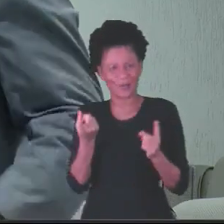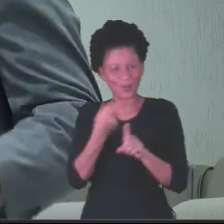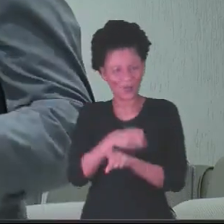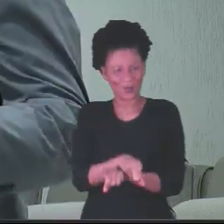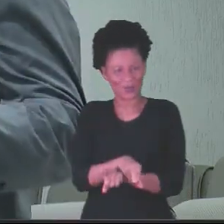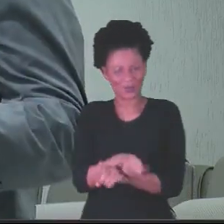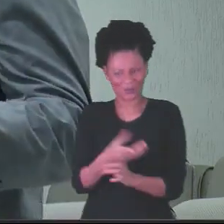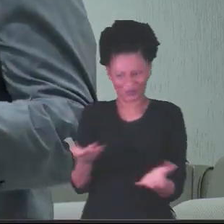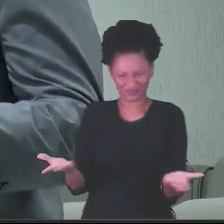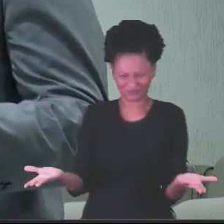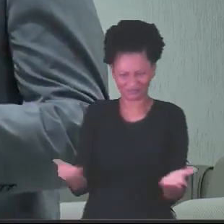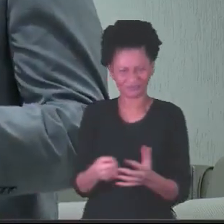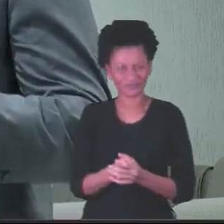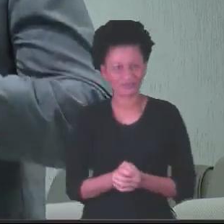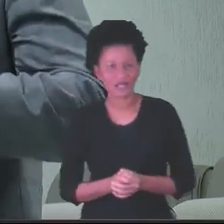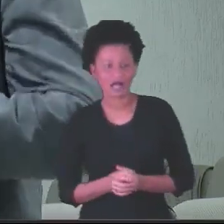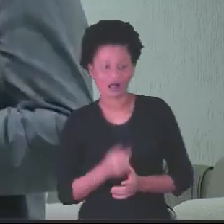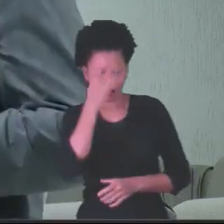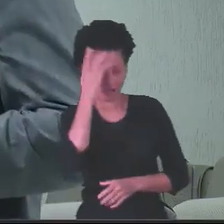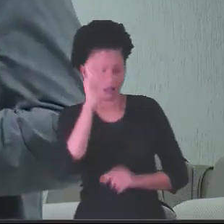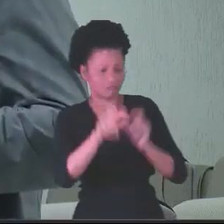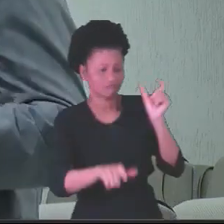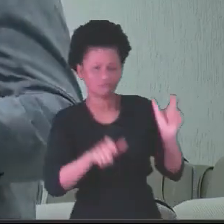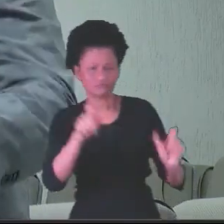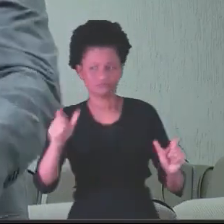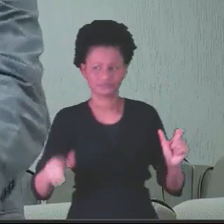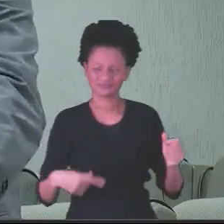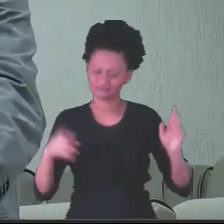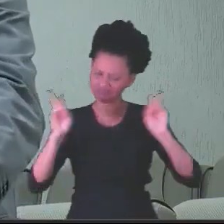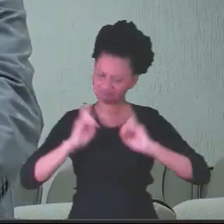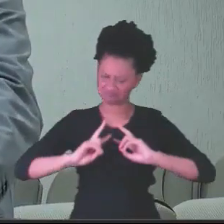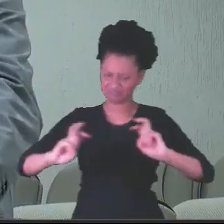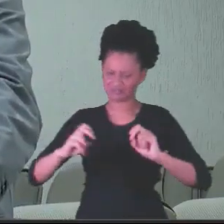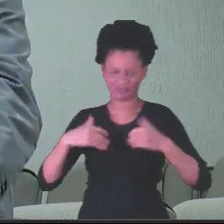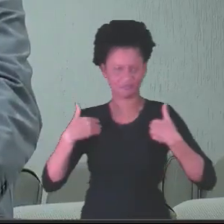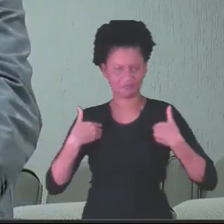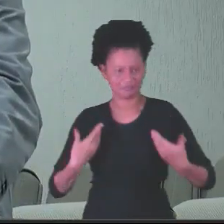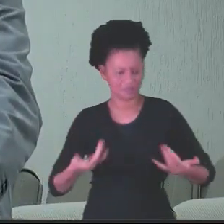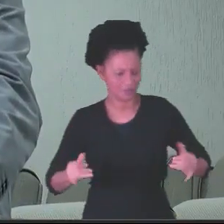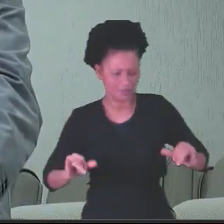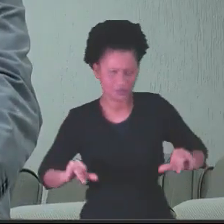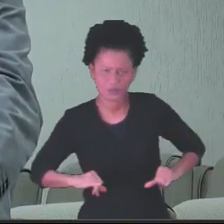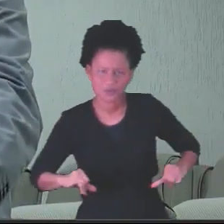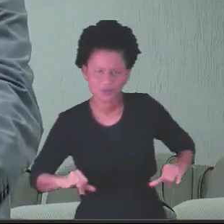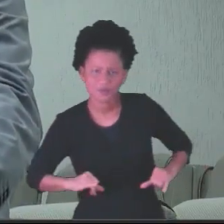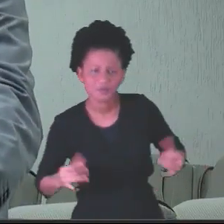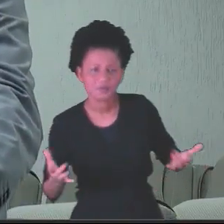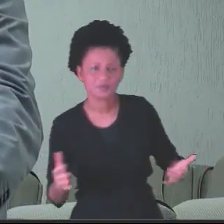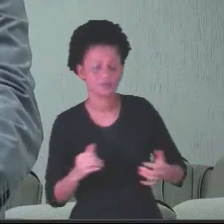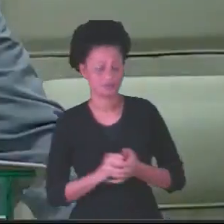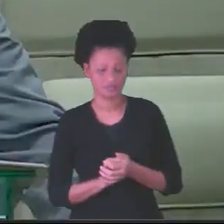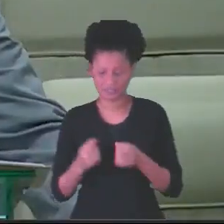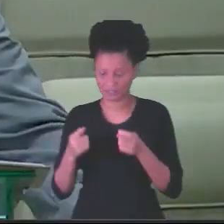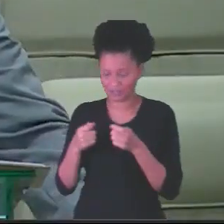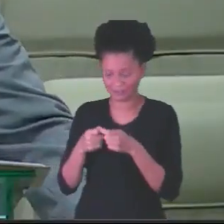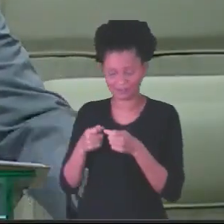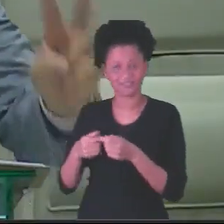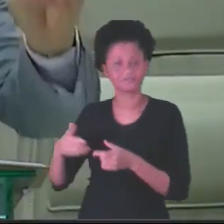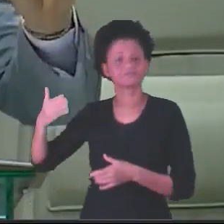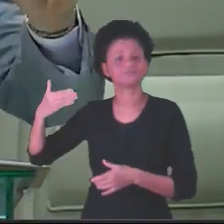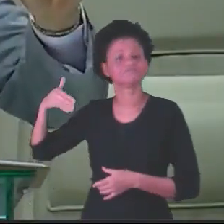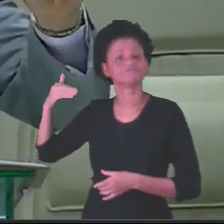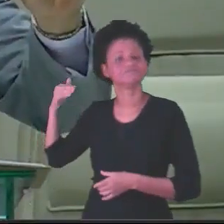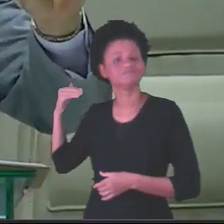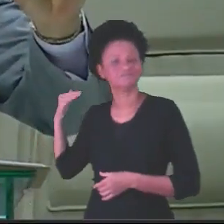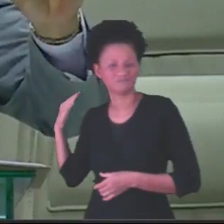o que pode ser as pessoas não vem o meu sofrimento a medicina antiga irmãos